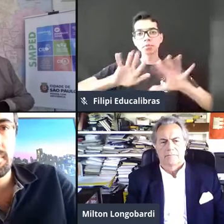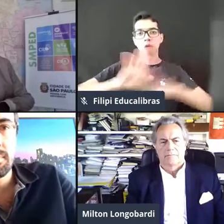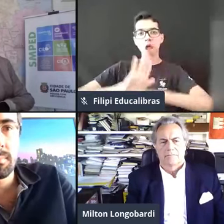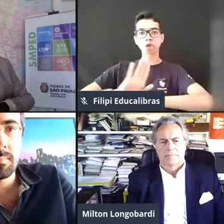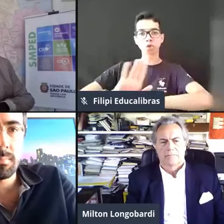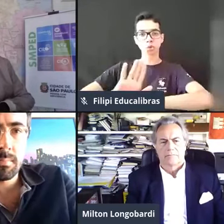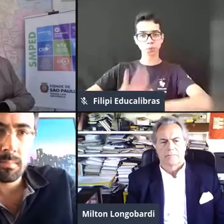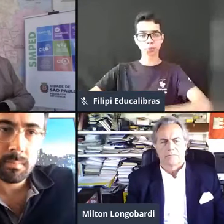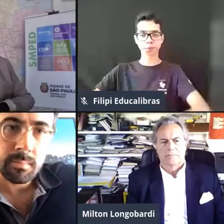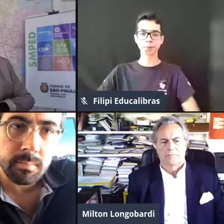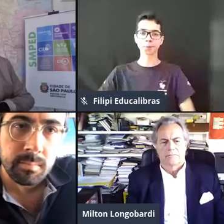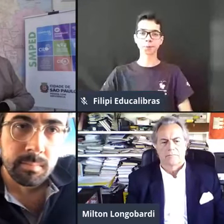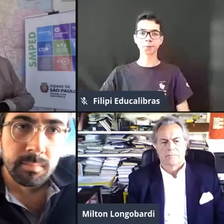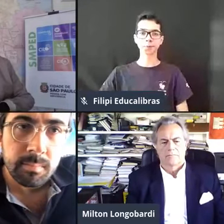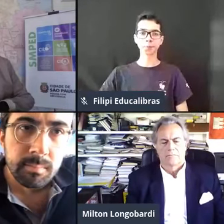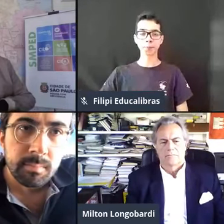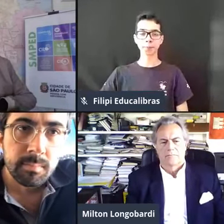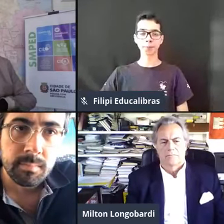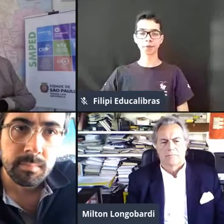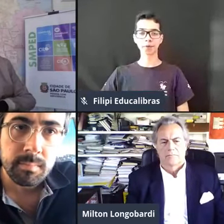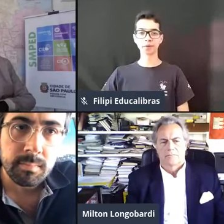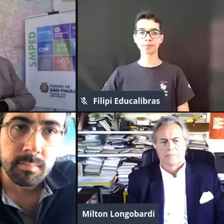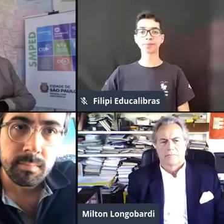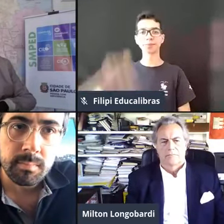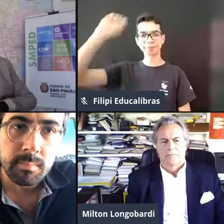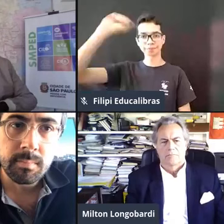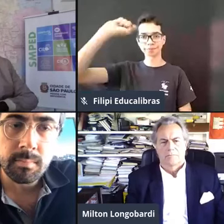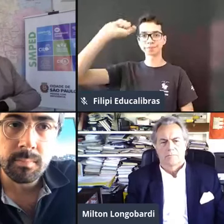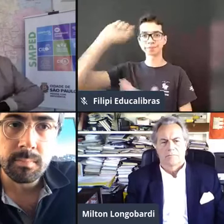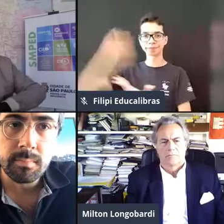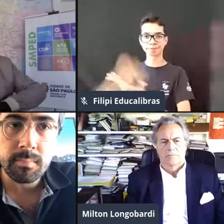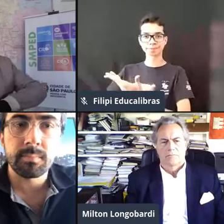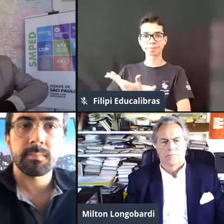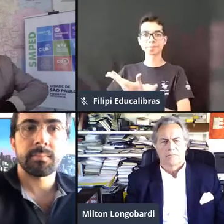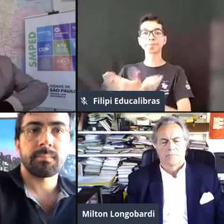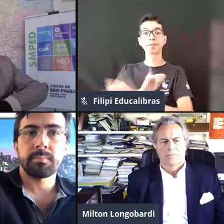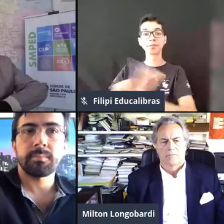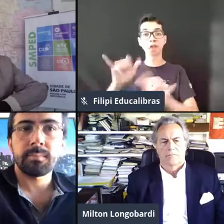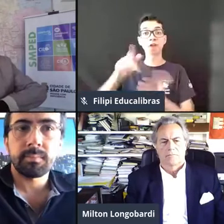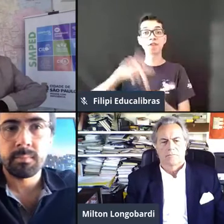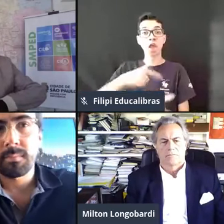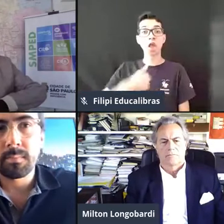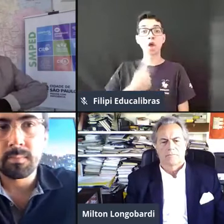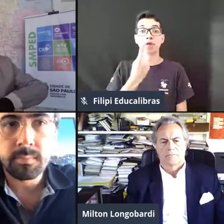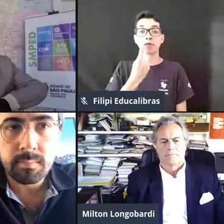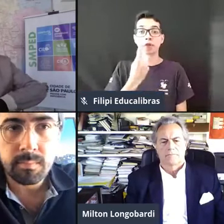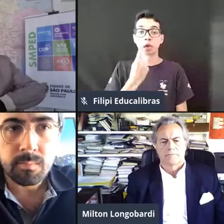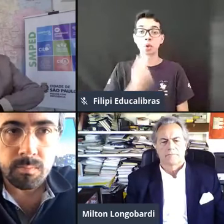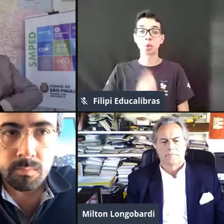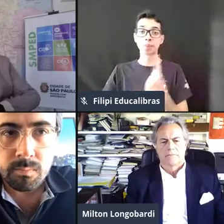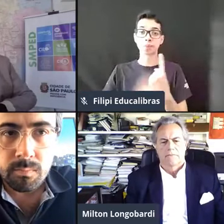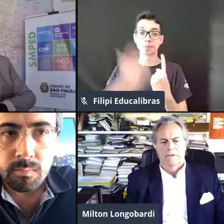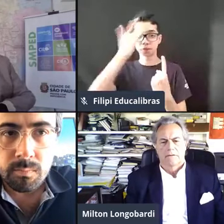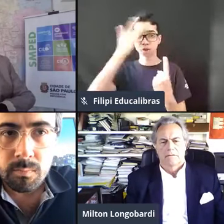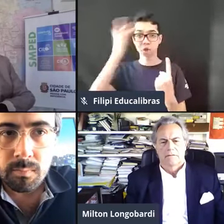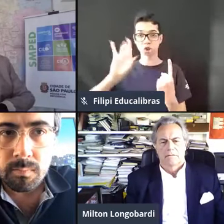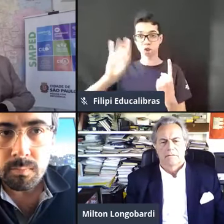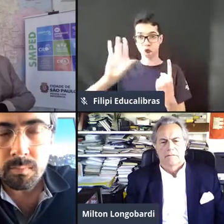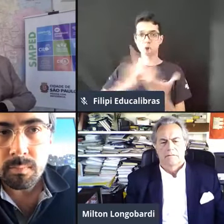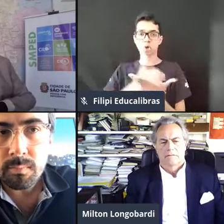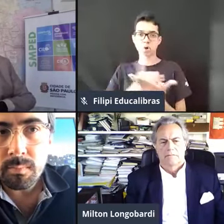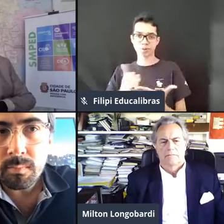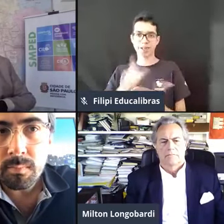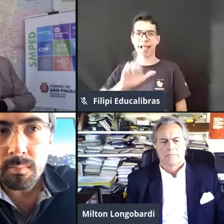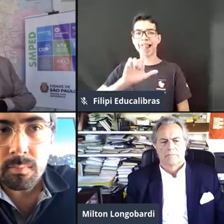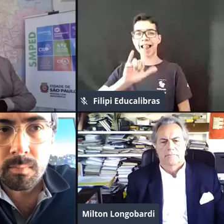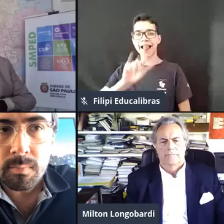essas lives começaram com uma pessoa só, um entrevistado, uma pessoa só para bate-papo. Depois nós